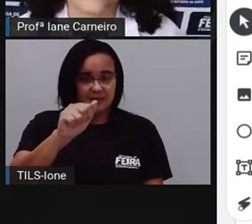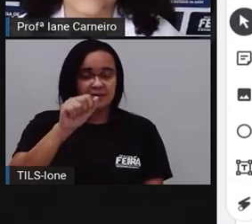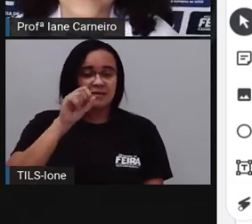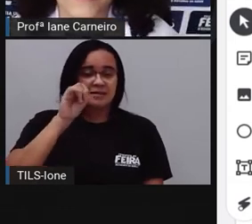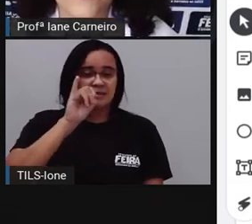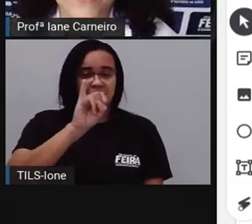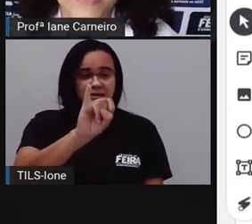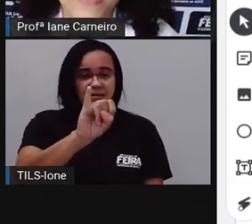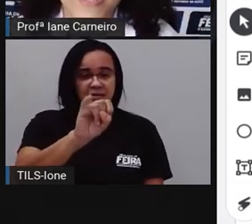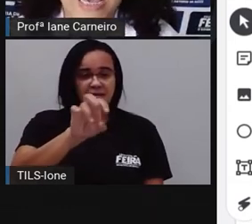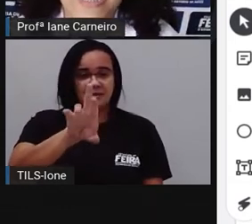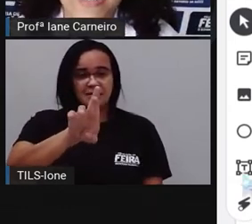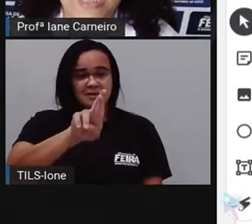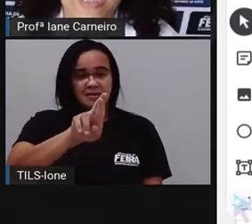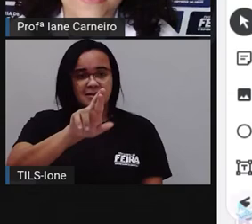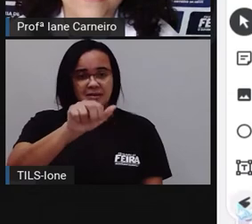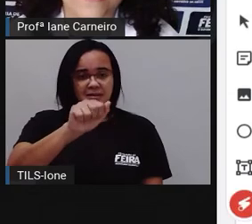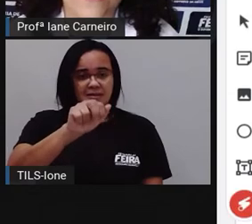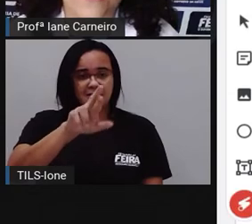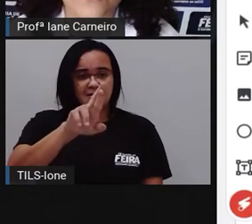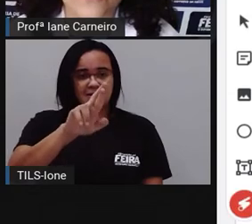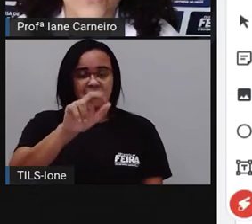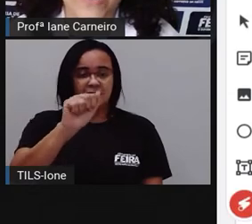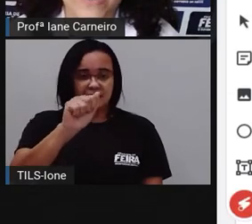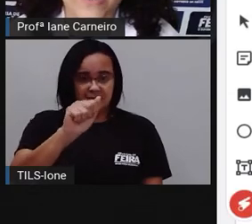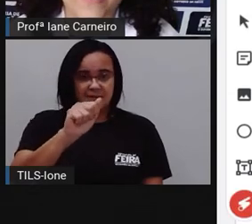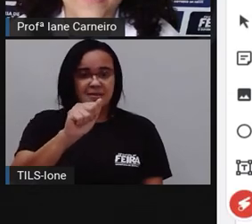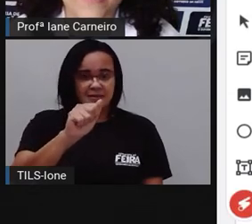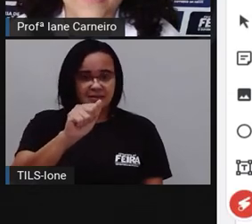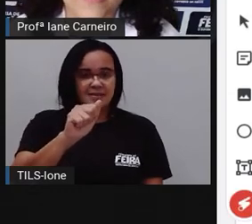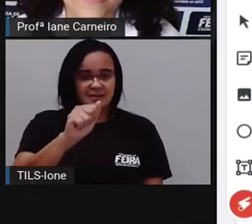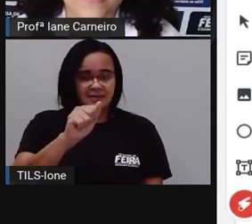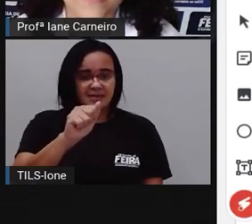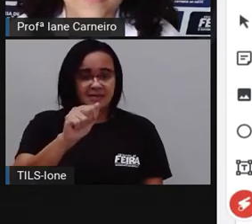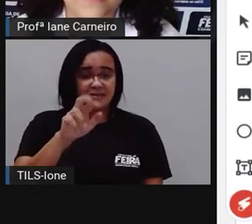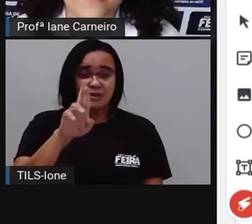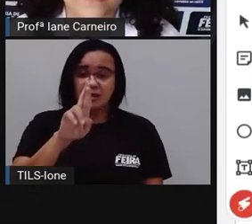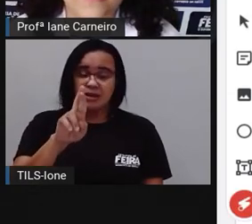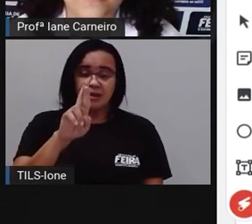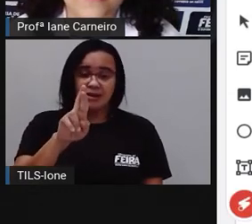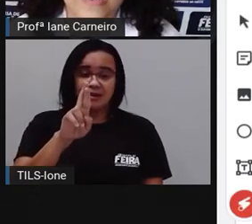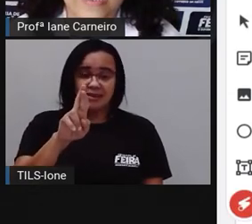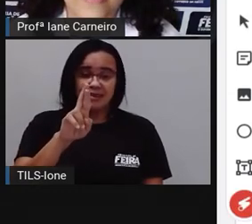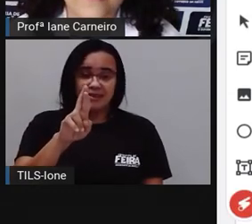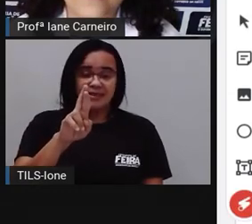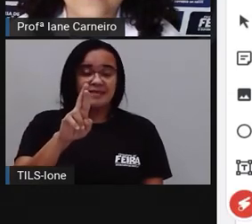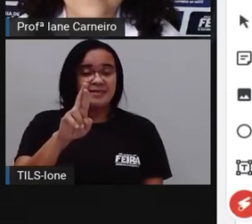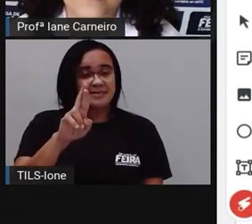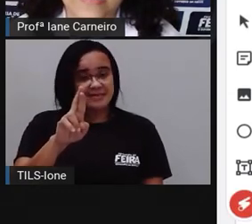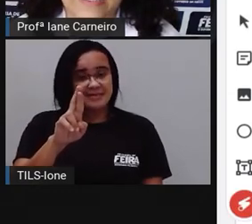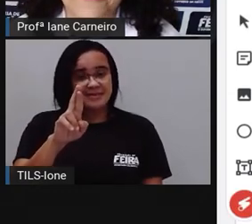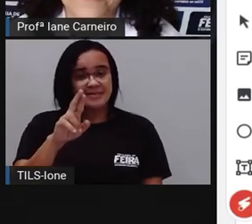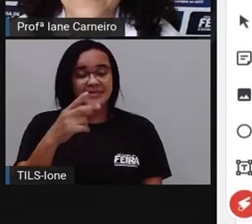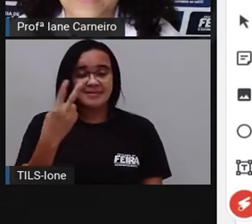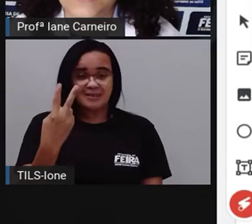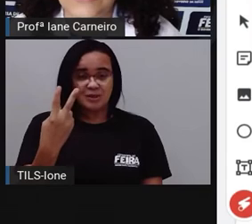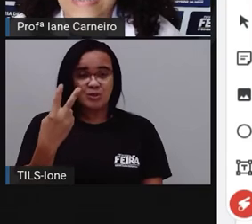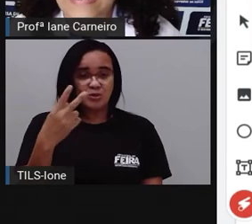ra, tá certo? Irara. Olha o re. I, ra,